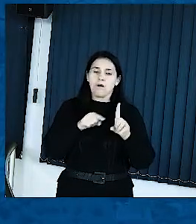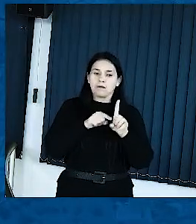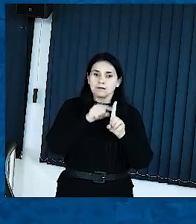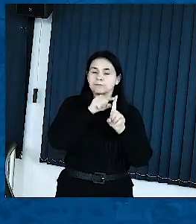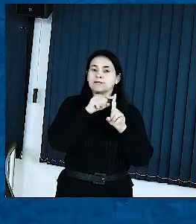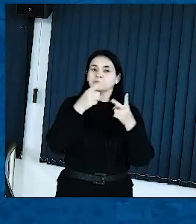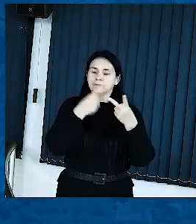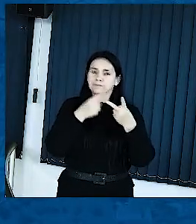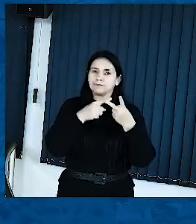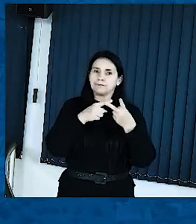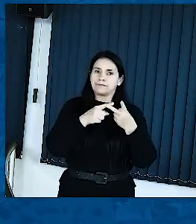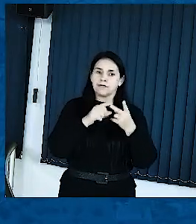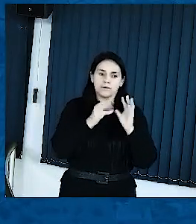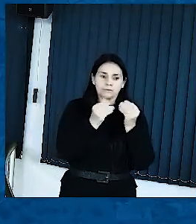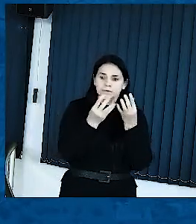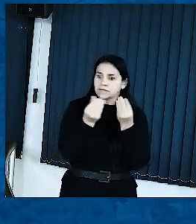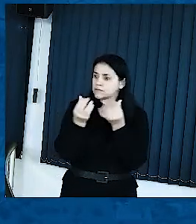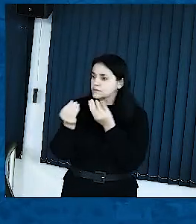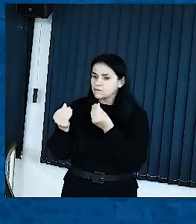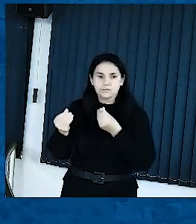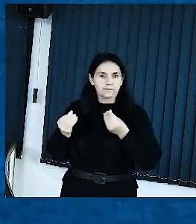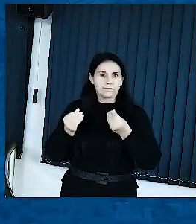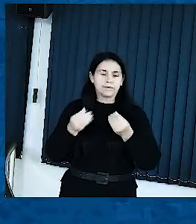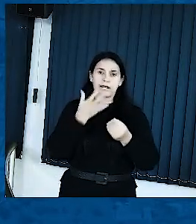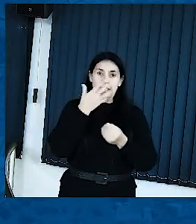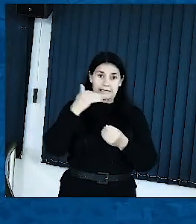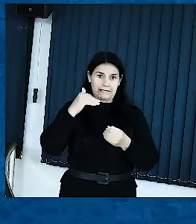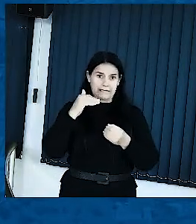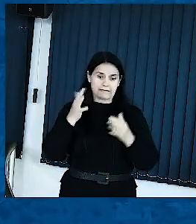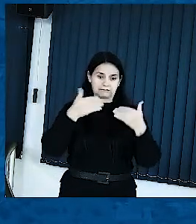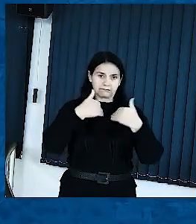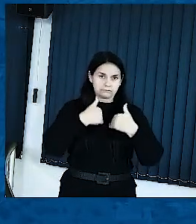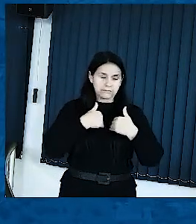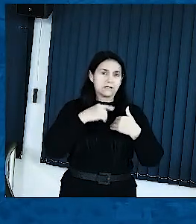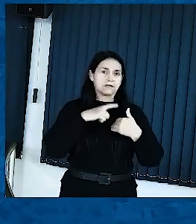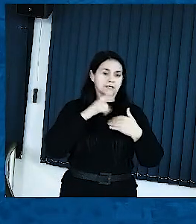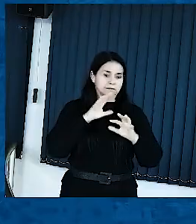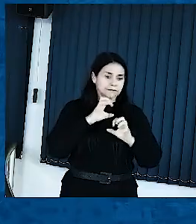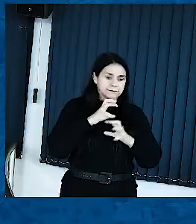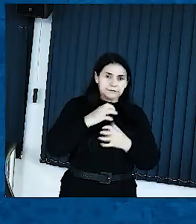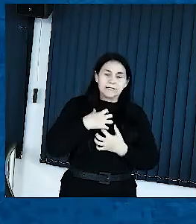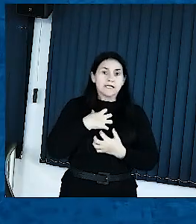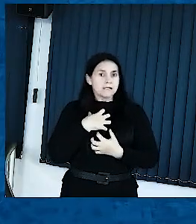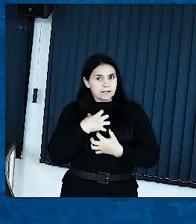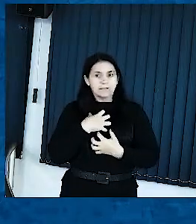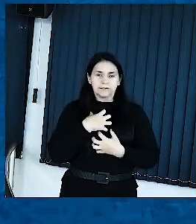uma textura. Então, aquela criança autista que tem sensibilidade, tem